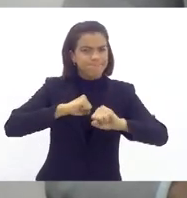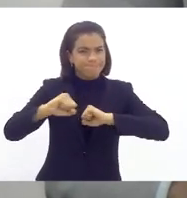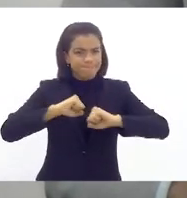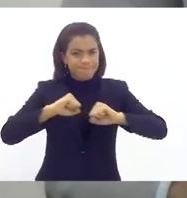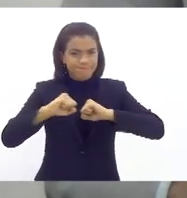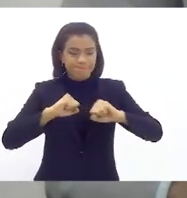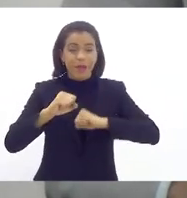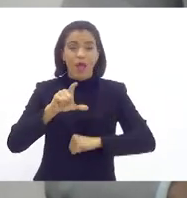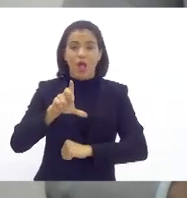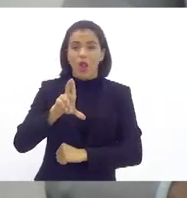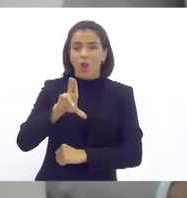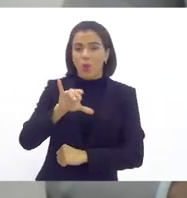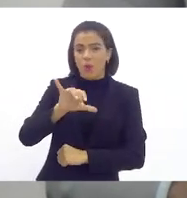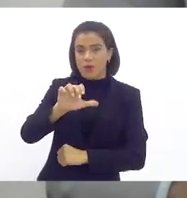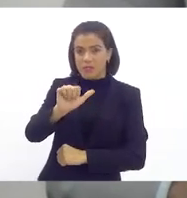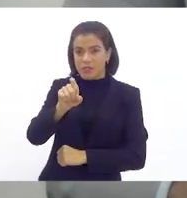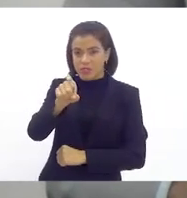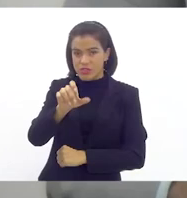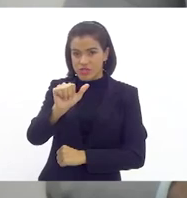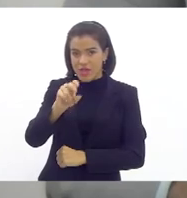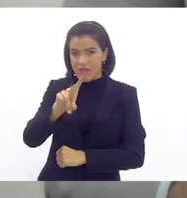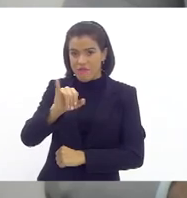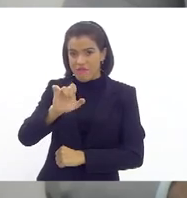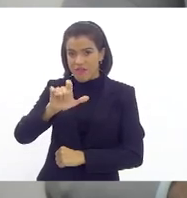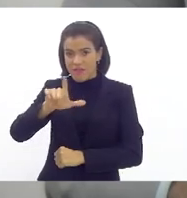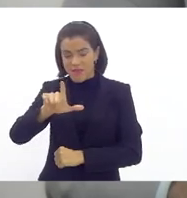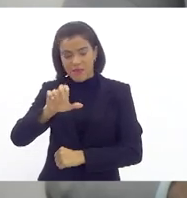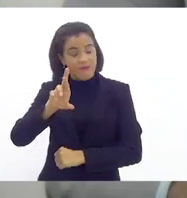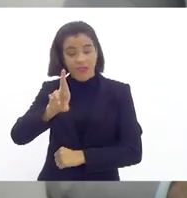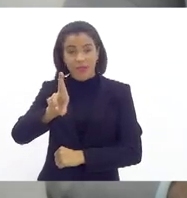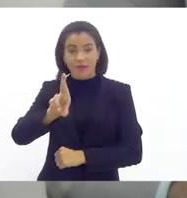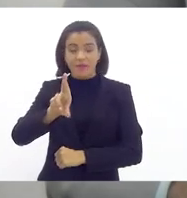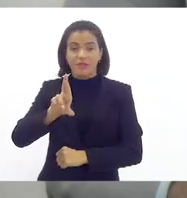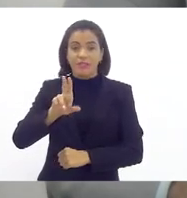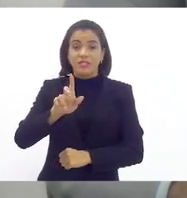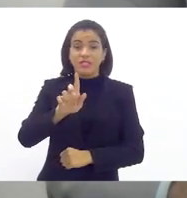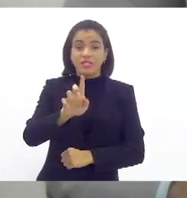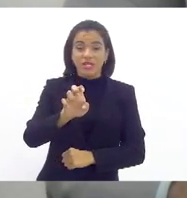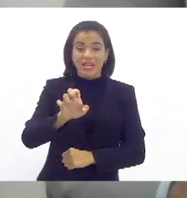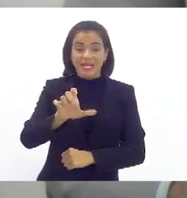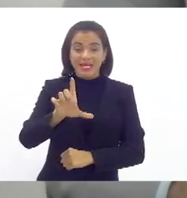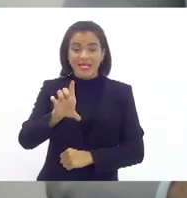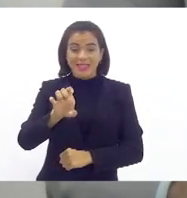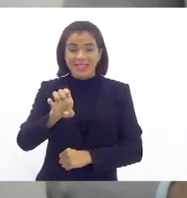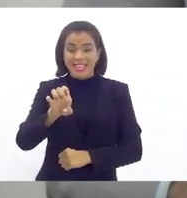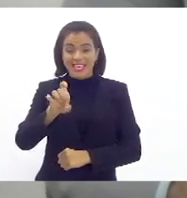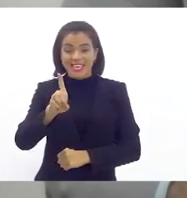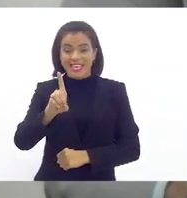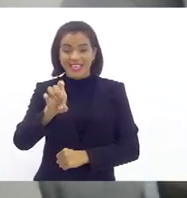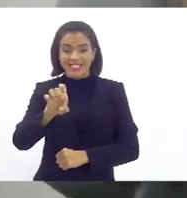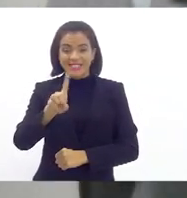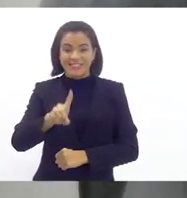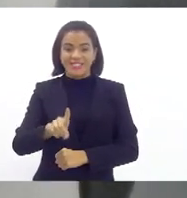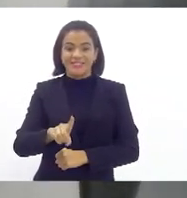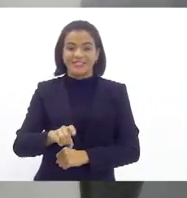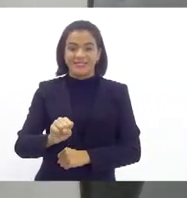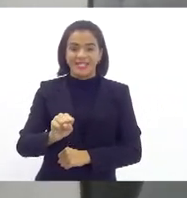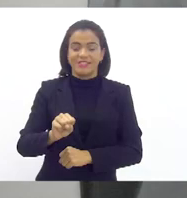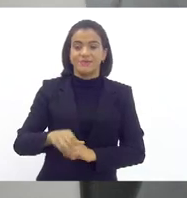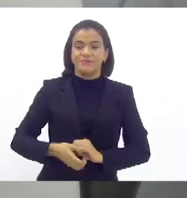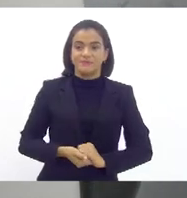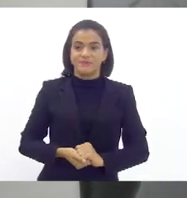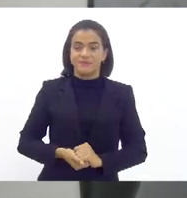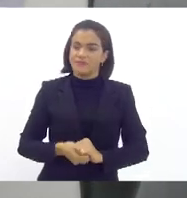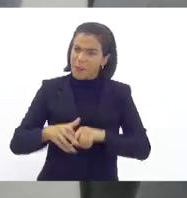Lúcia Xavier. O GLED10 tem muitas pesquisas, muito trabalho sobre isso e tem contribuído de uma forma muito